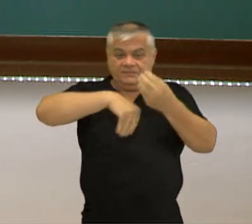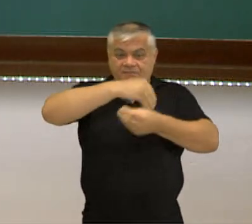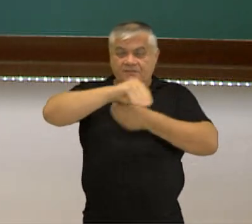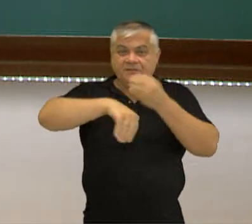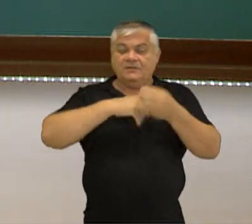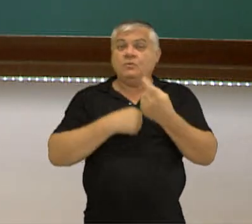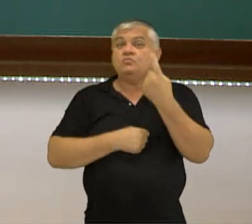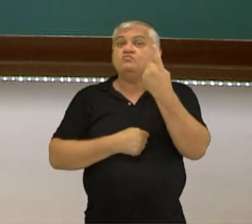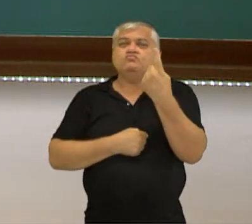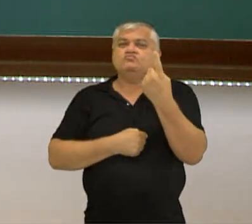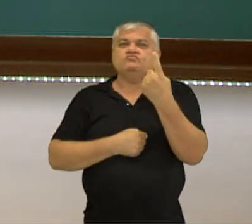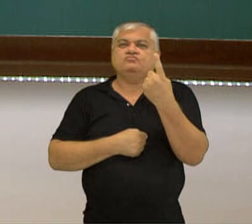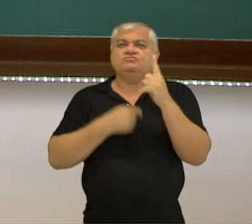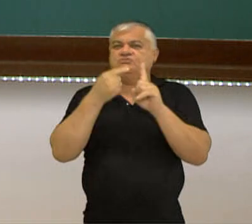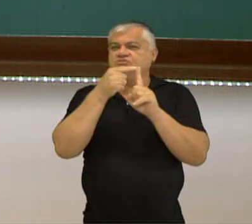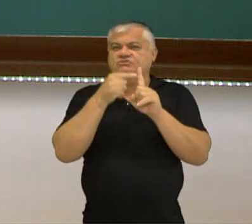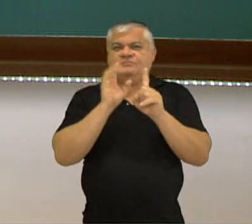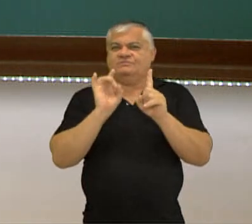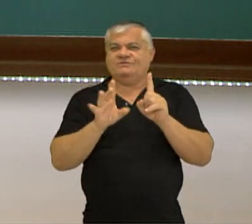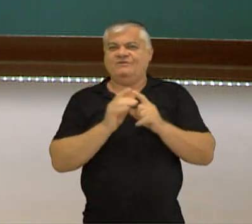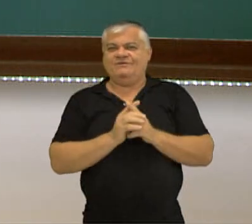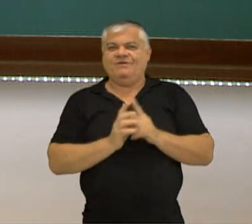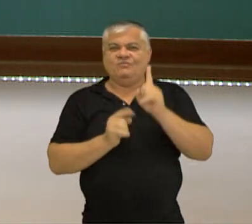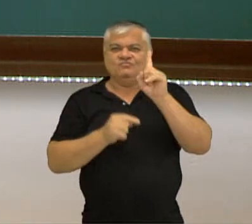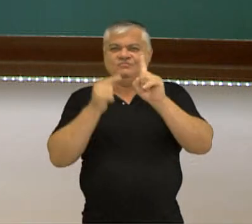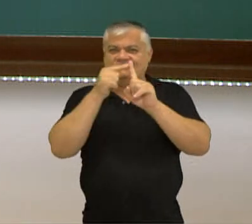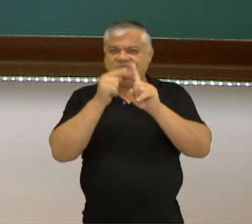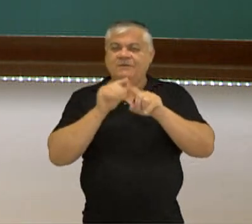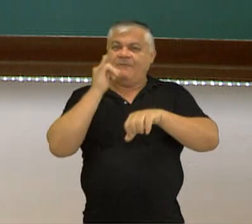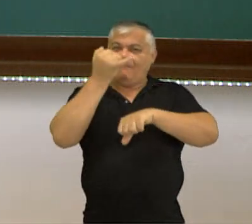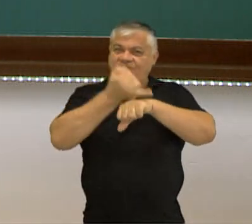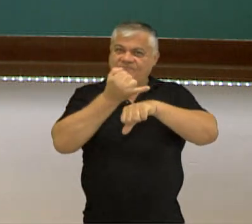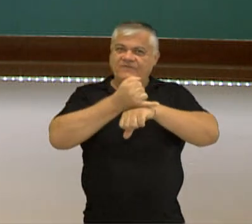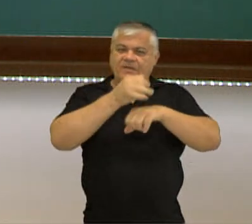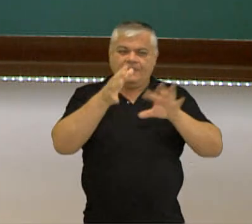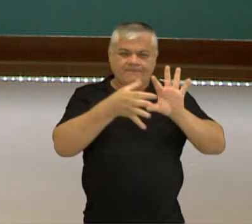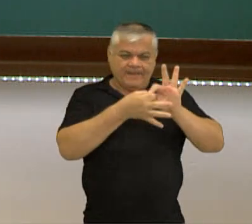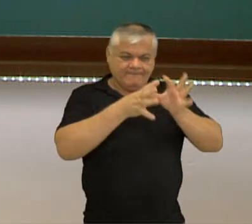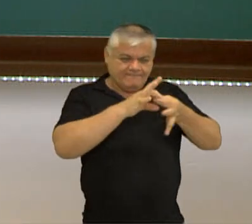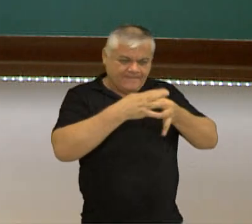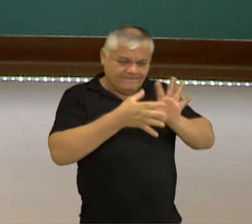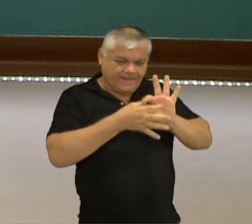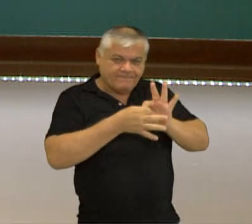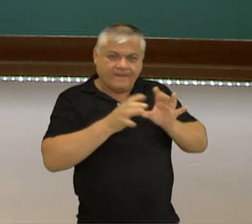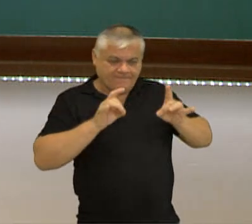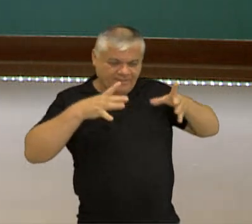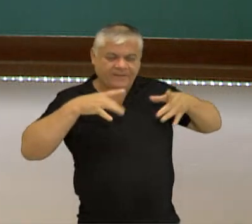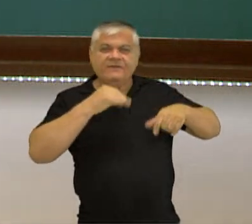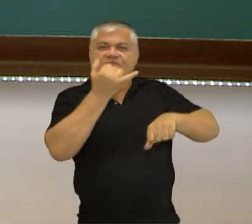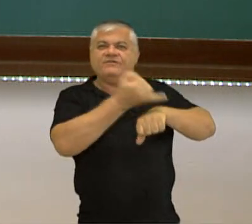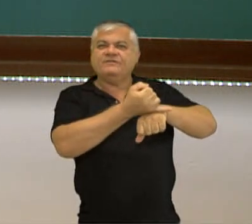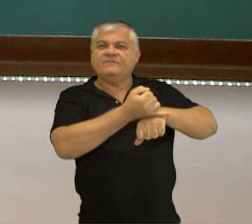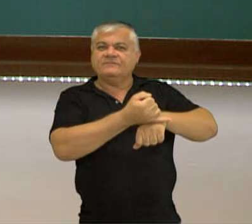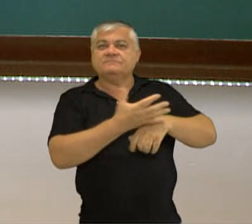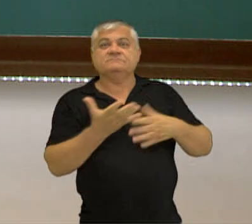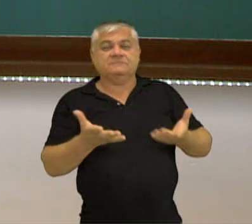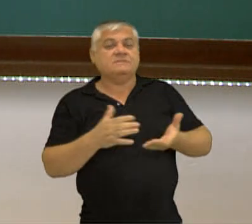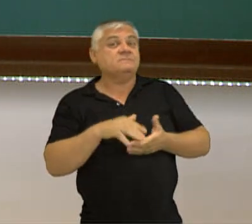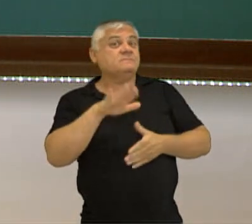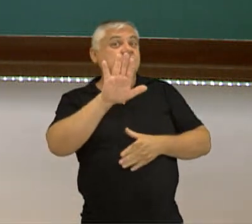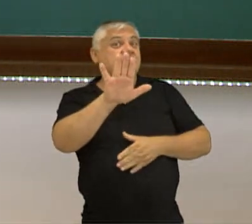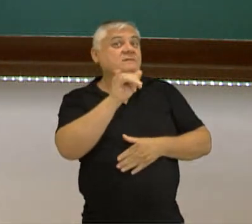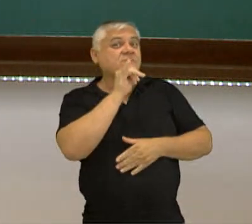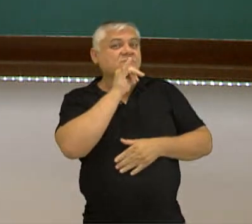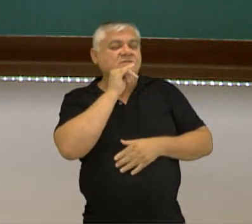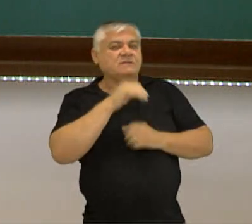tipo de átomo, o átomo que dá origem a ele. Por exemplo, os átomos de ferro se unem para formar o ferro. Mas isso não quer dizer que